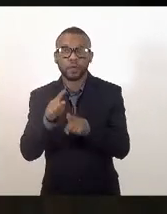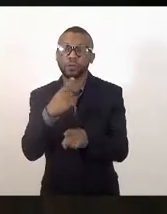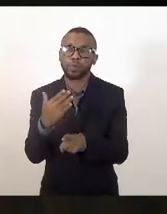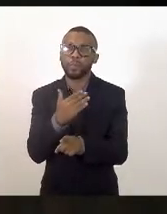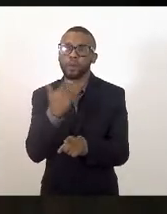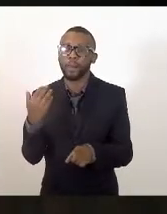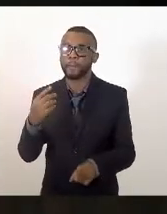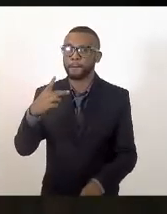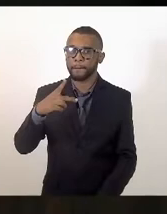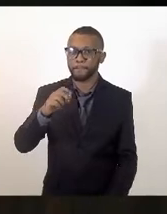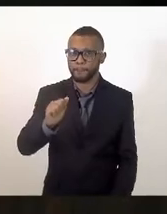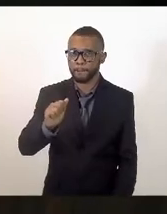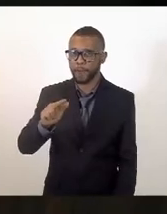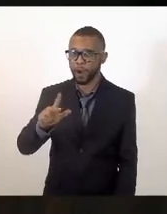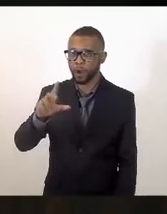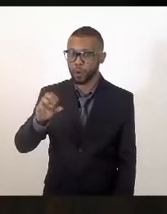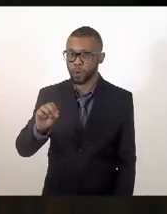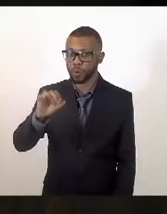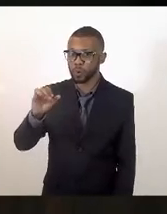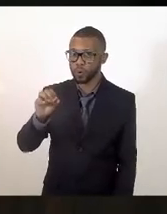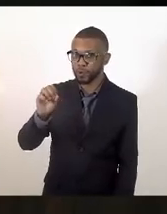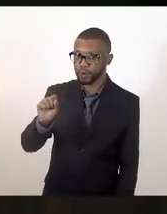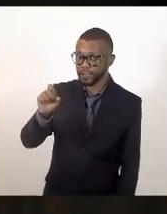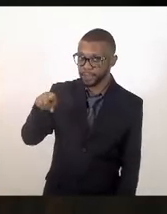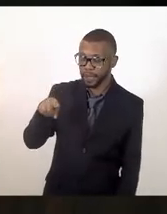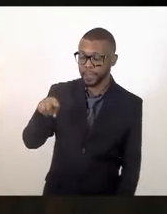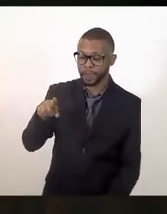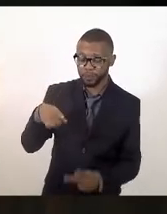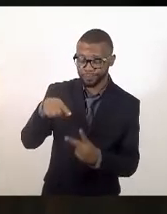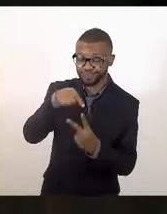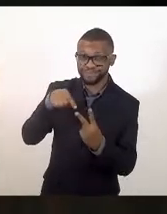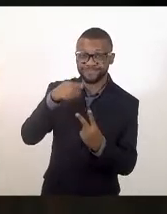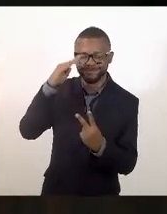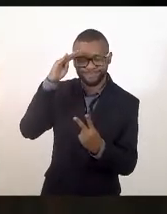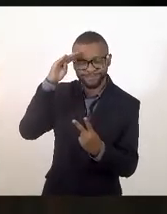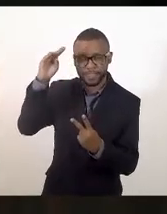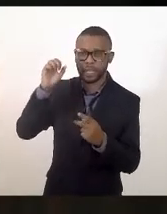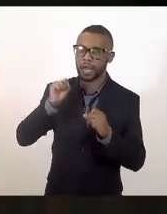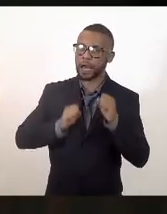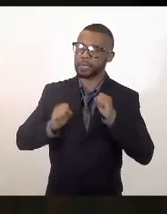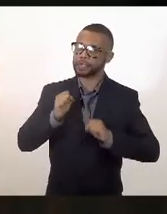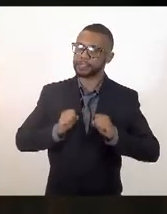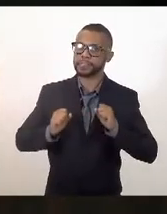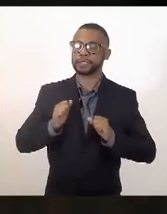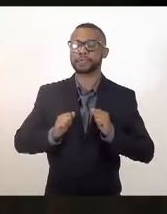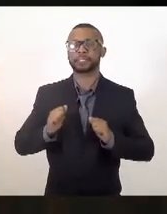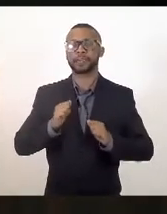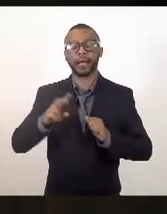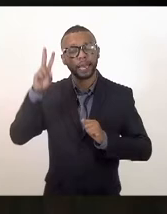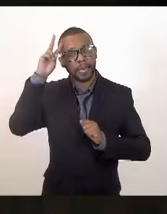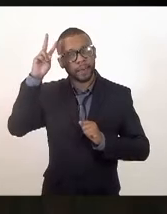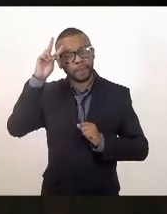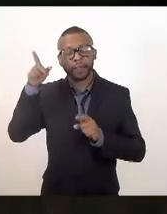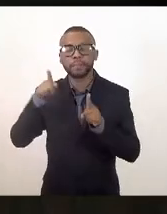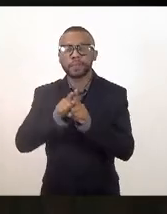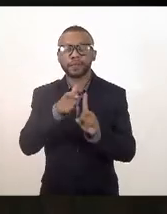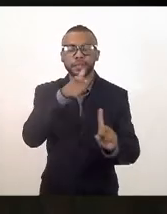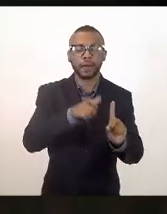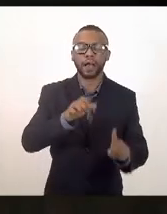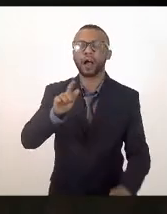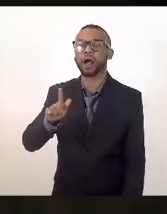o Paulo José, grande artista brasileiro. Então, lembrar também da Glória Menezes,